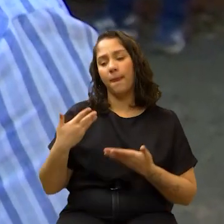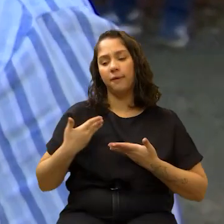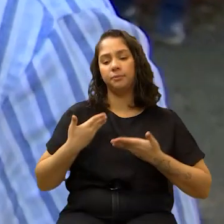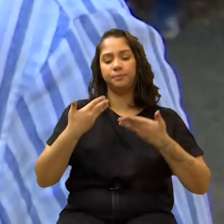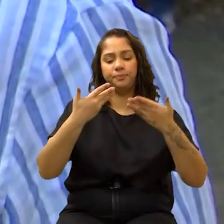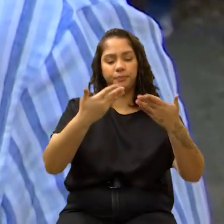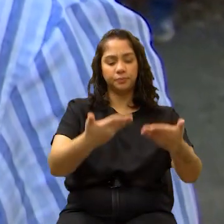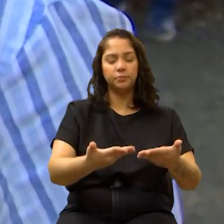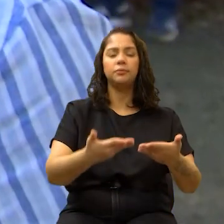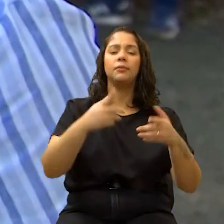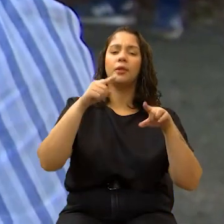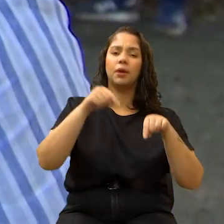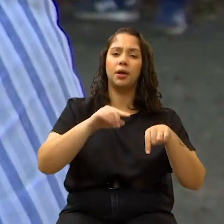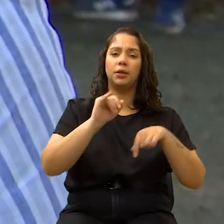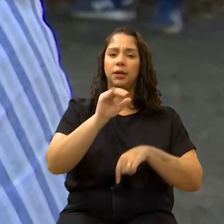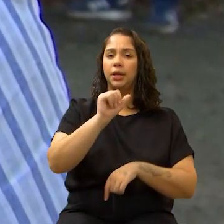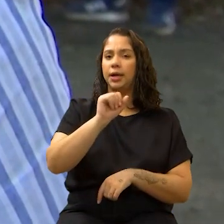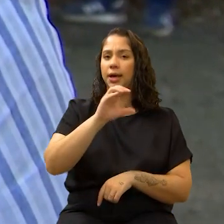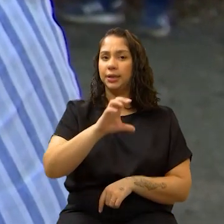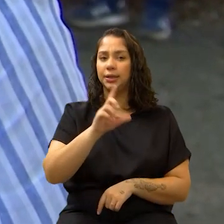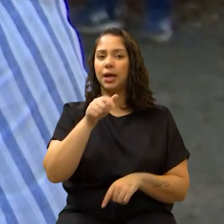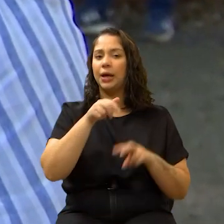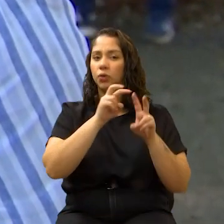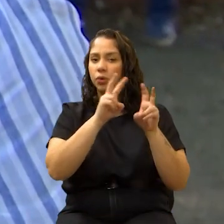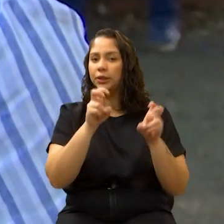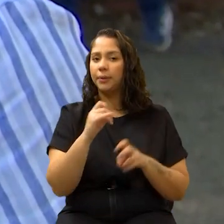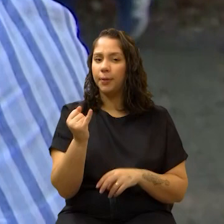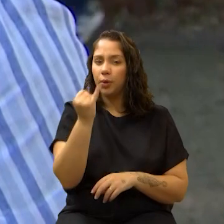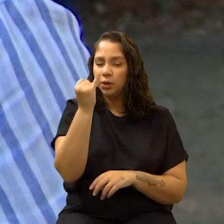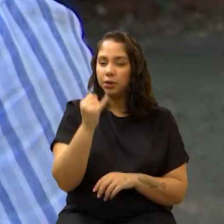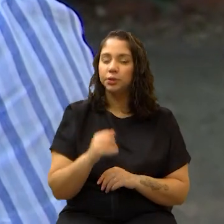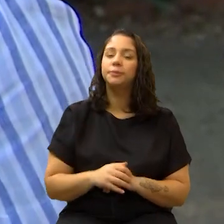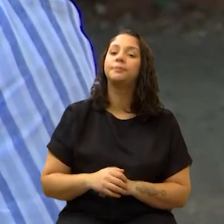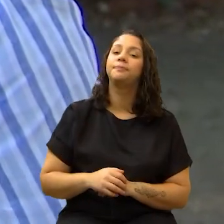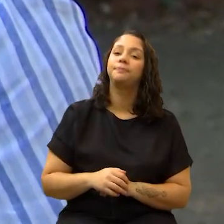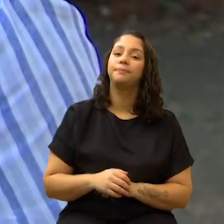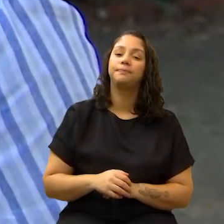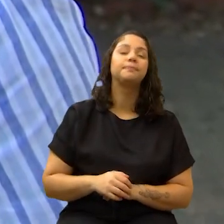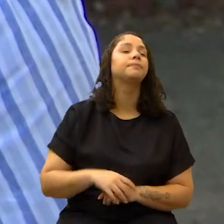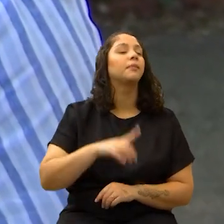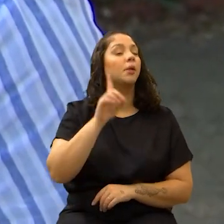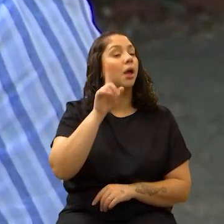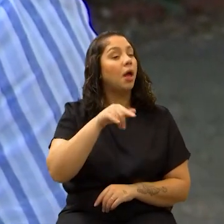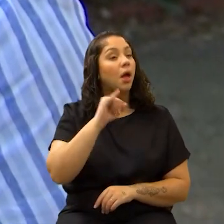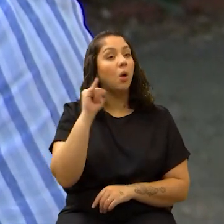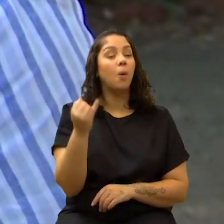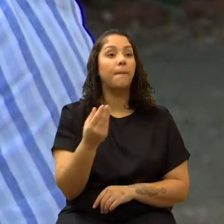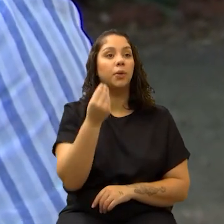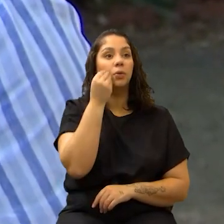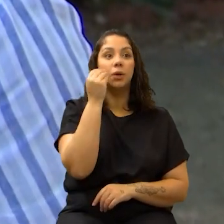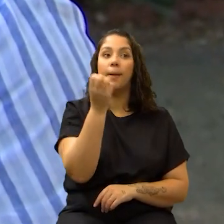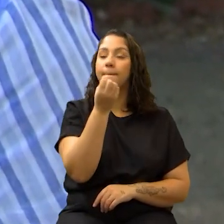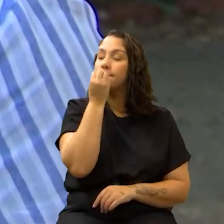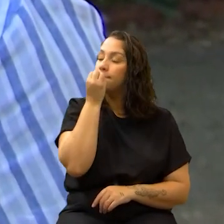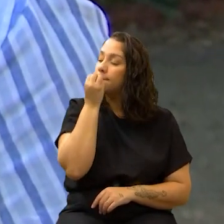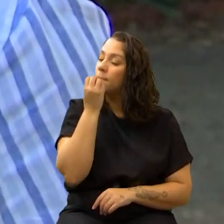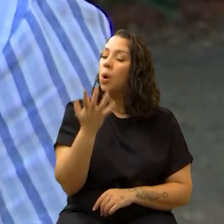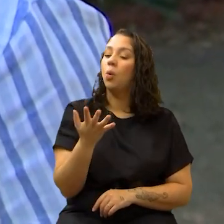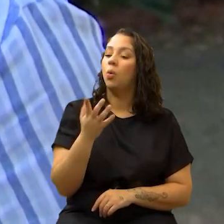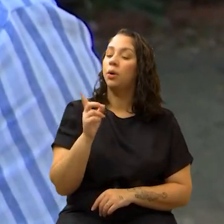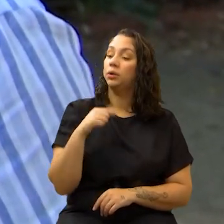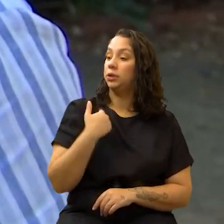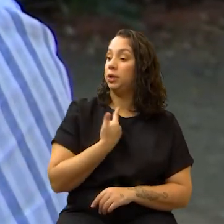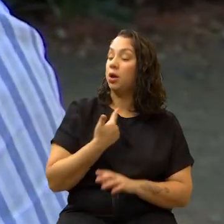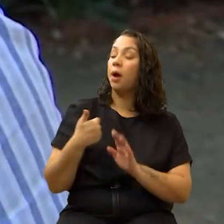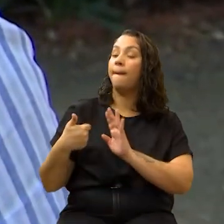não é, dos vereadores aqui no IAC, esse assunto tão importante. É uma oportunidade muito boa